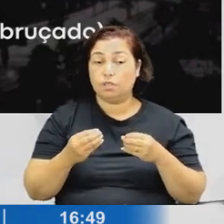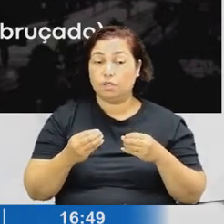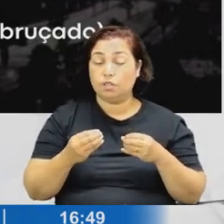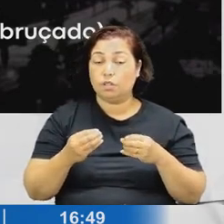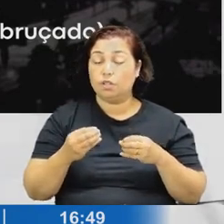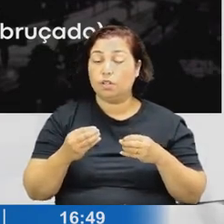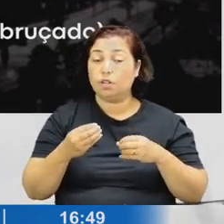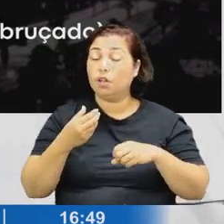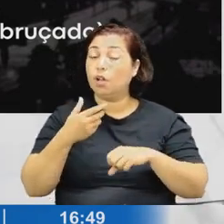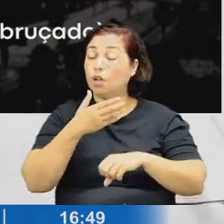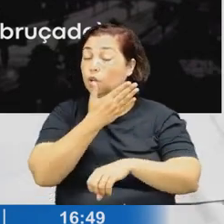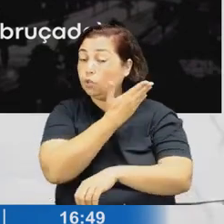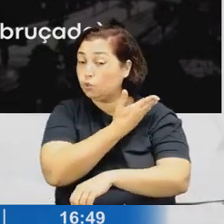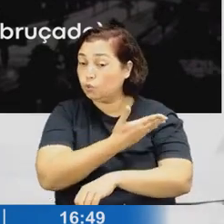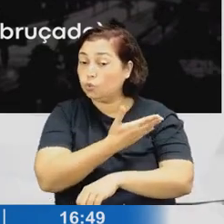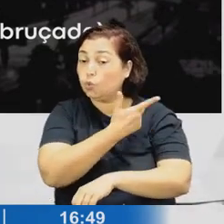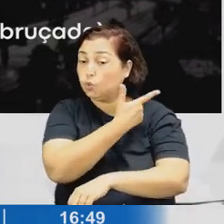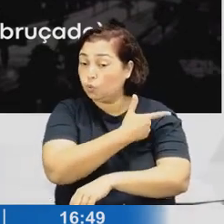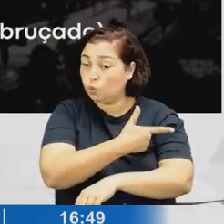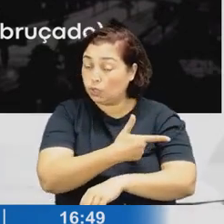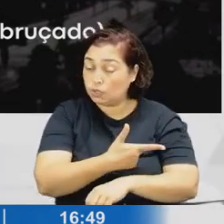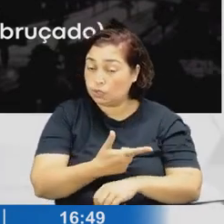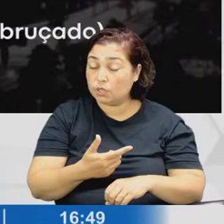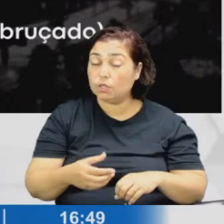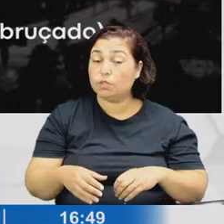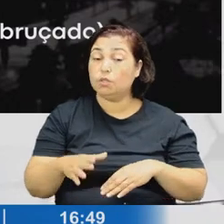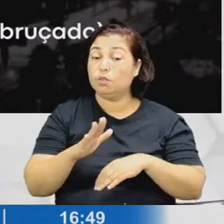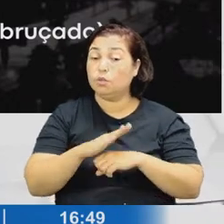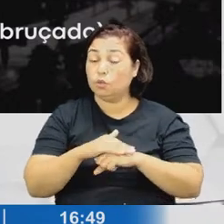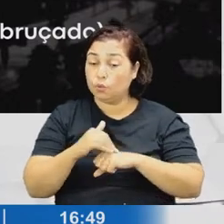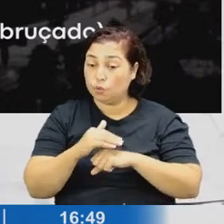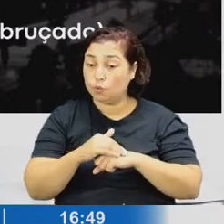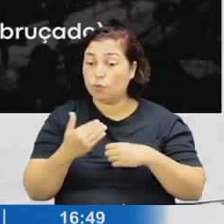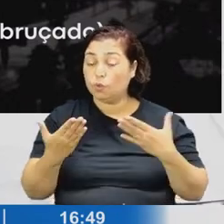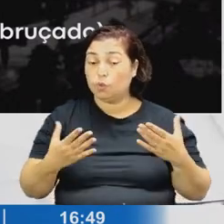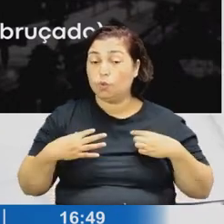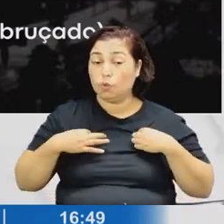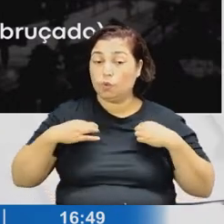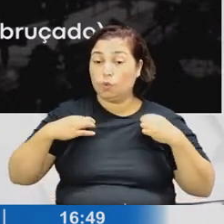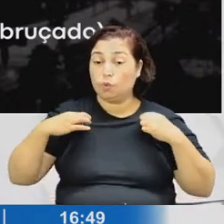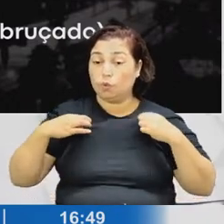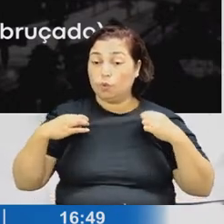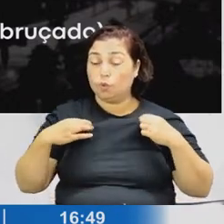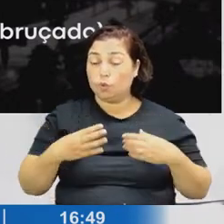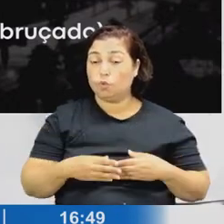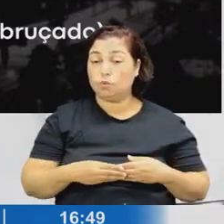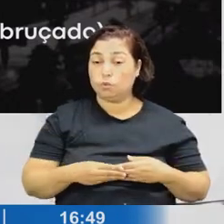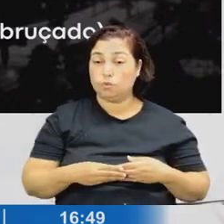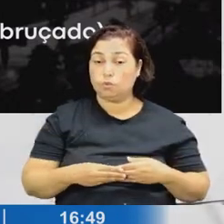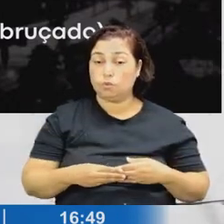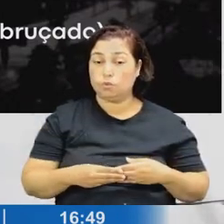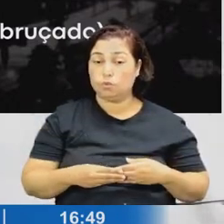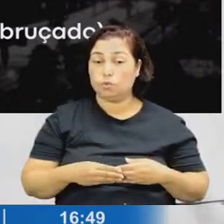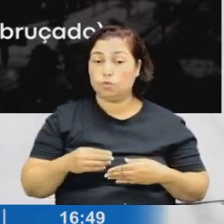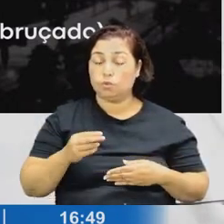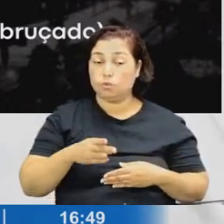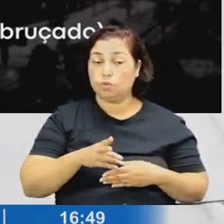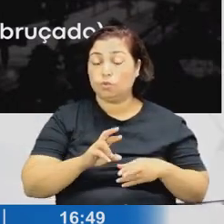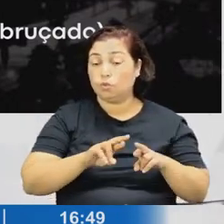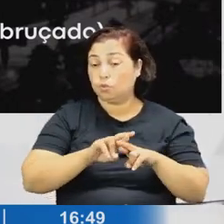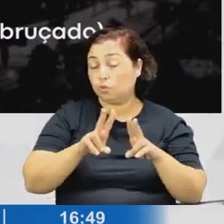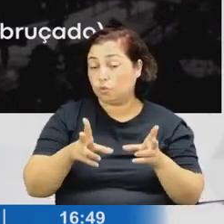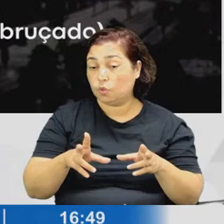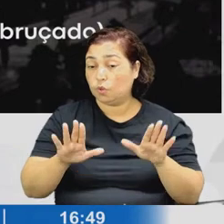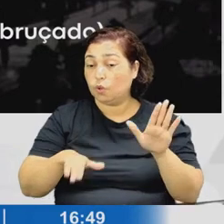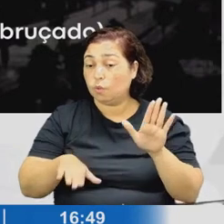as pessoas com as mulheres e tal pedir ajuda não sair do palco a roupa né não informar uma roupa sempre diferente ele na praia lá que o negócio